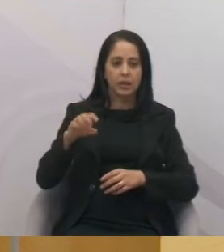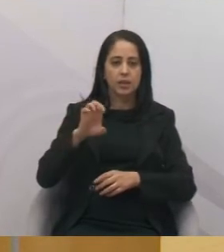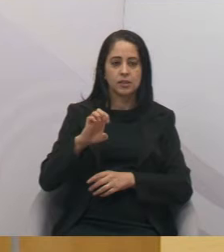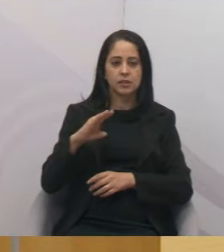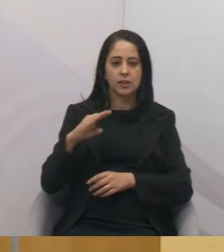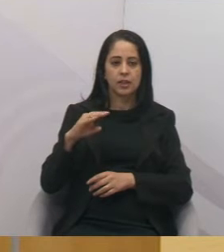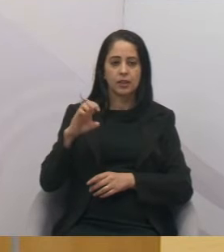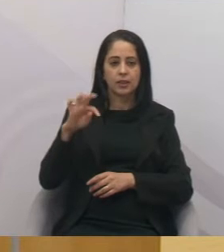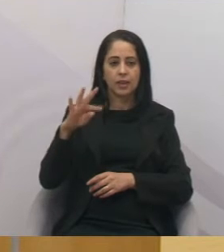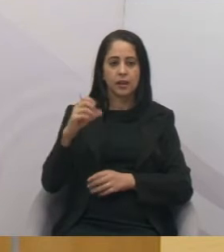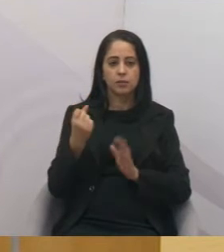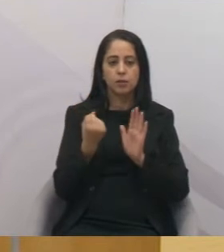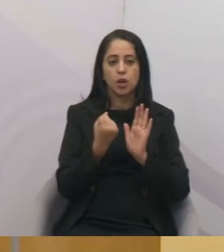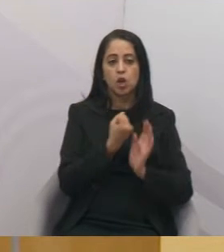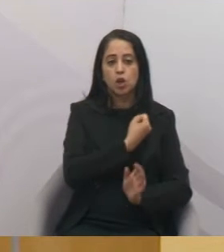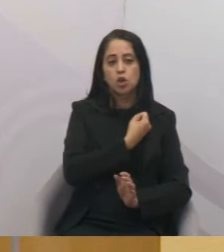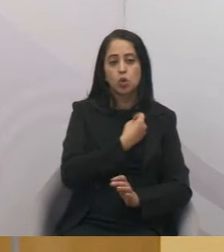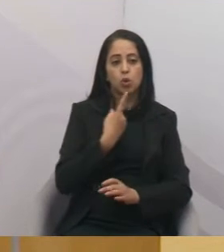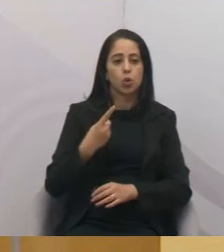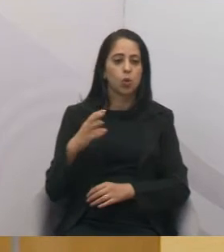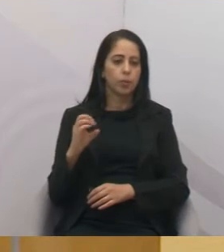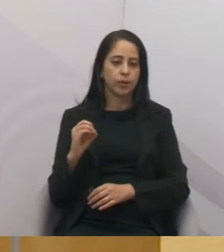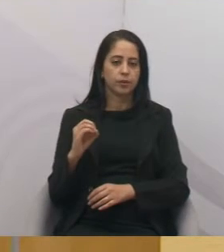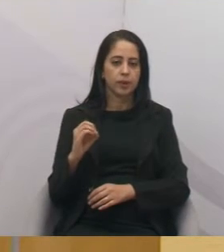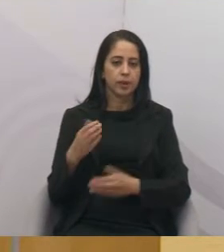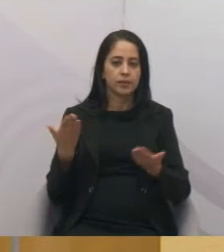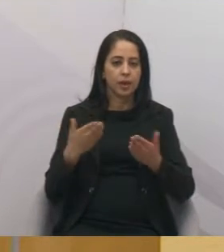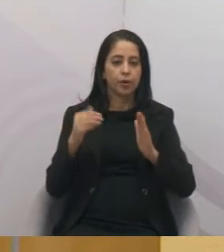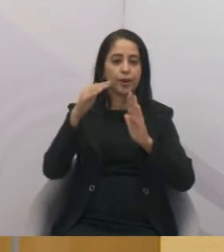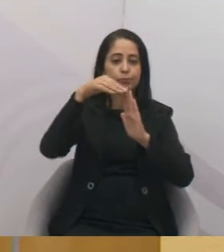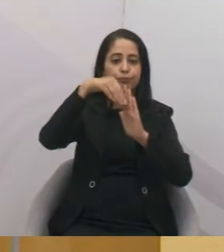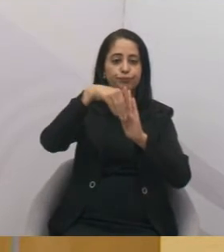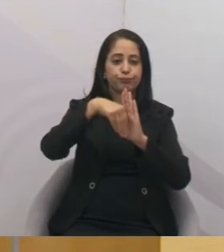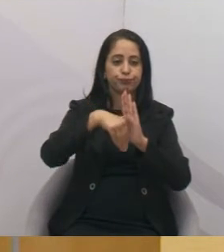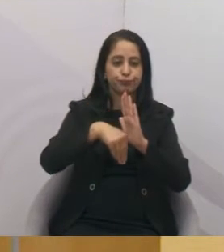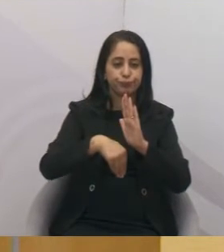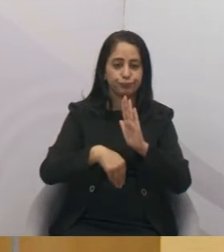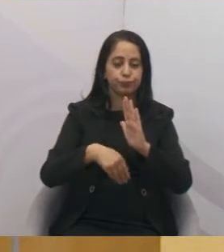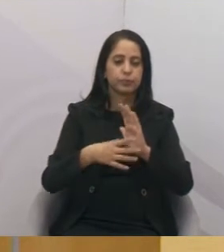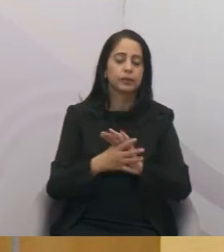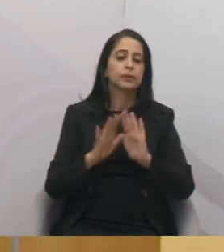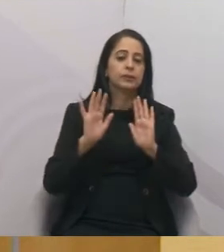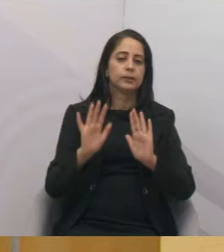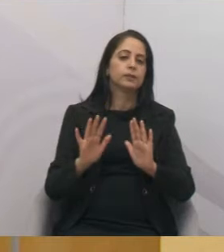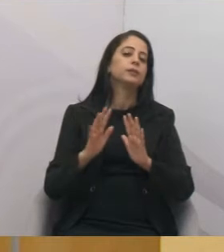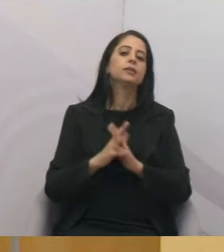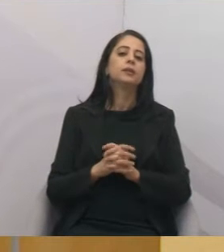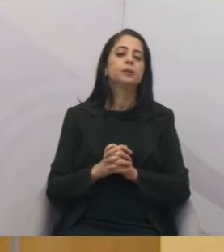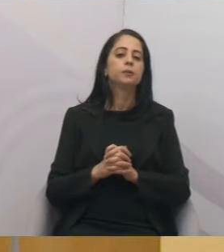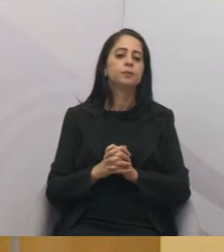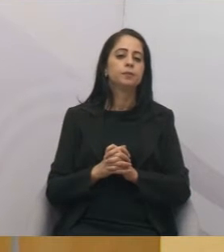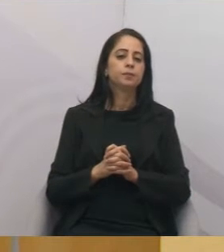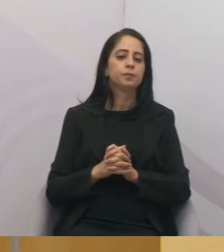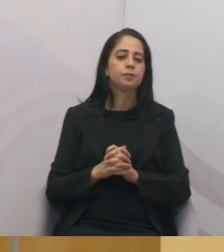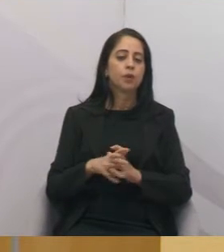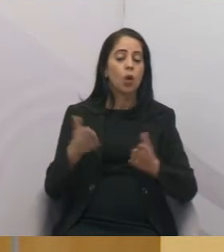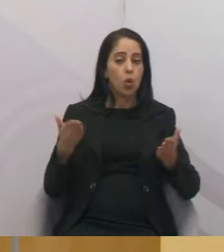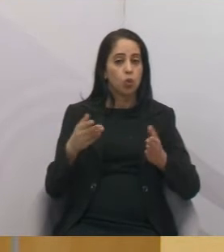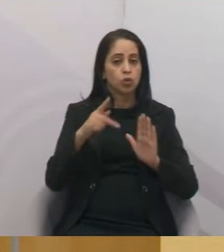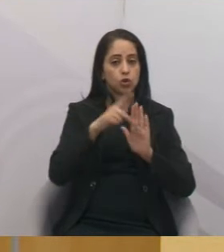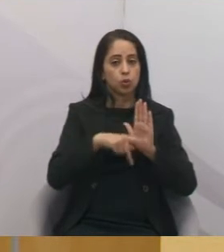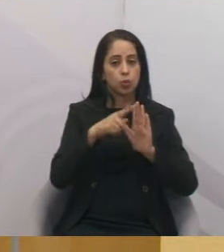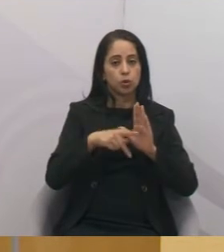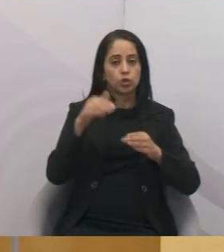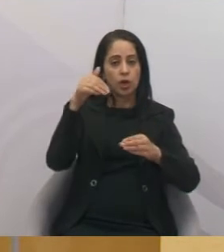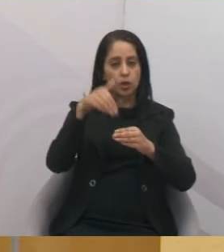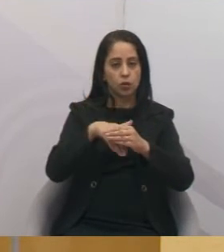CETESB. E ao longo do tempo vem caindo a sua avaliação. Desse modo, nós estamos aqui hoje votando esse